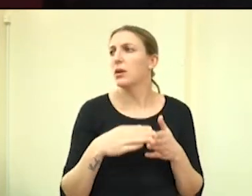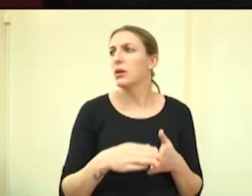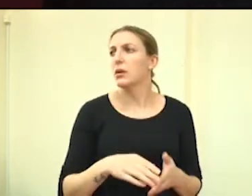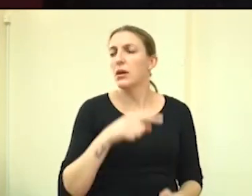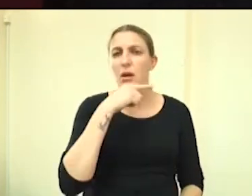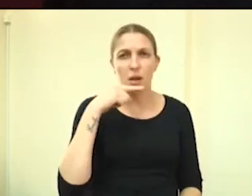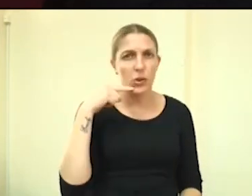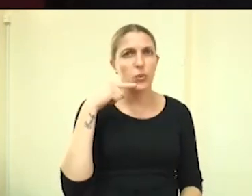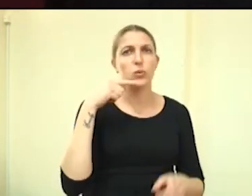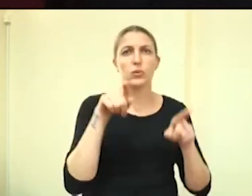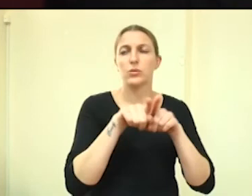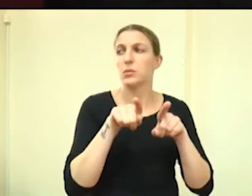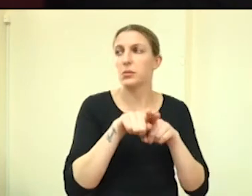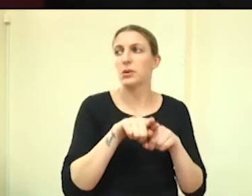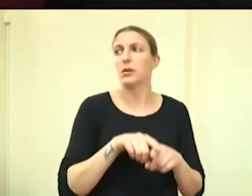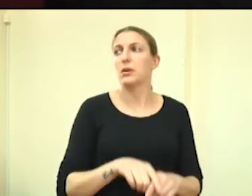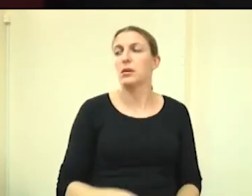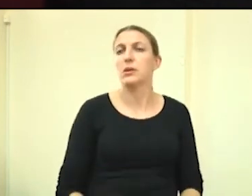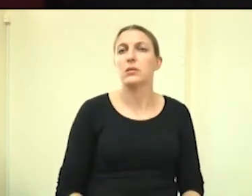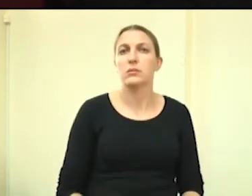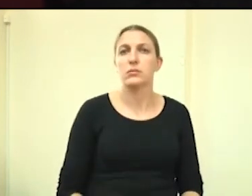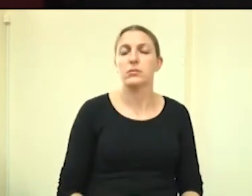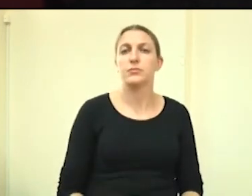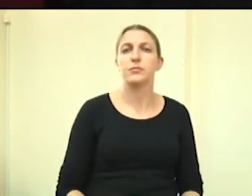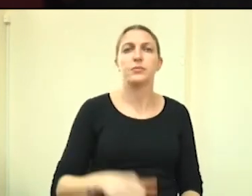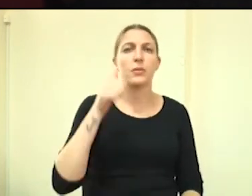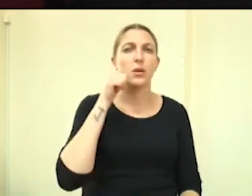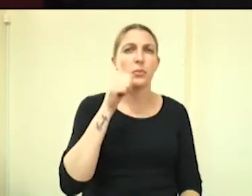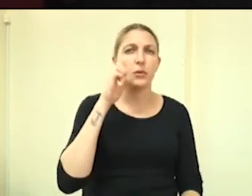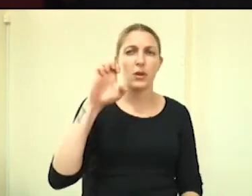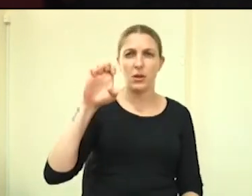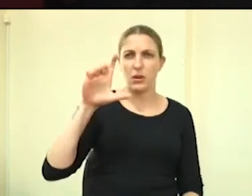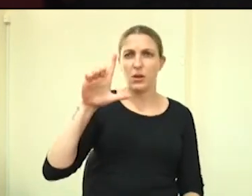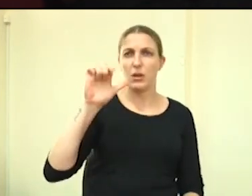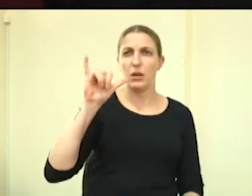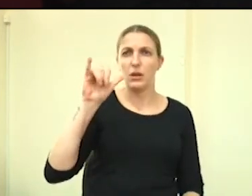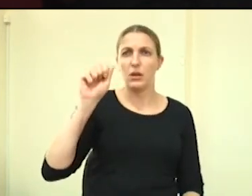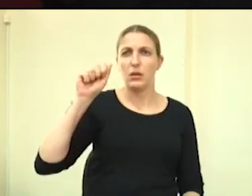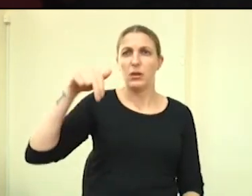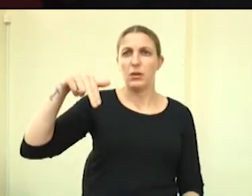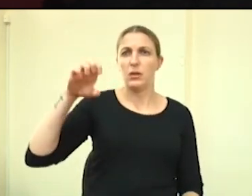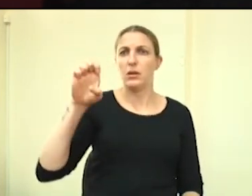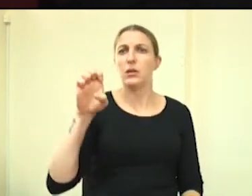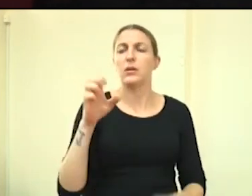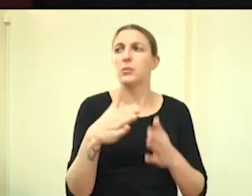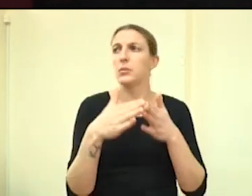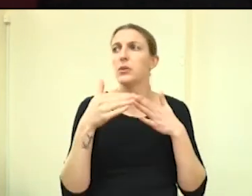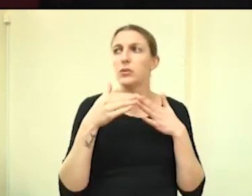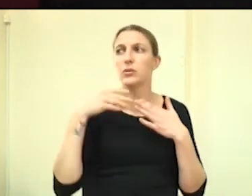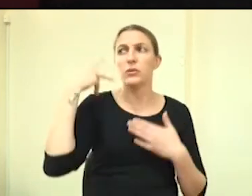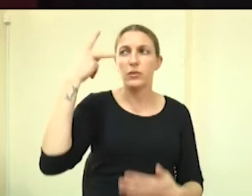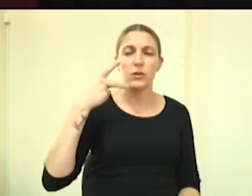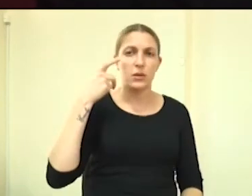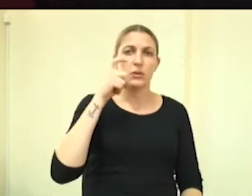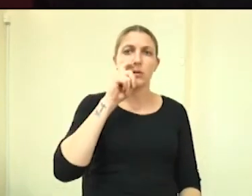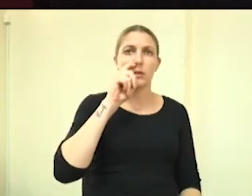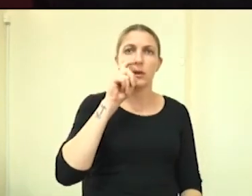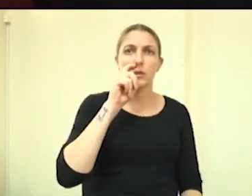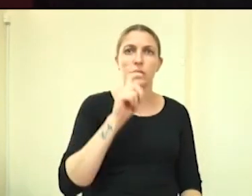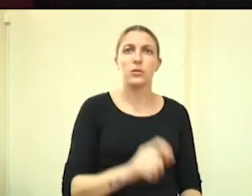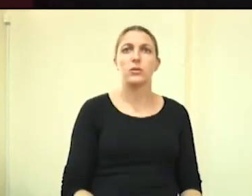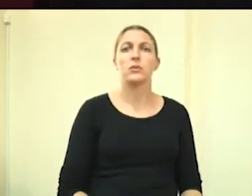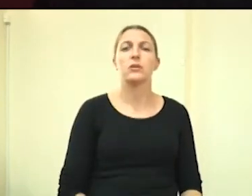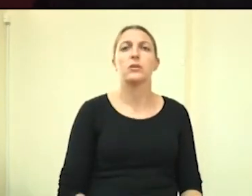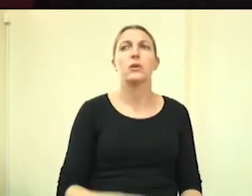o Araújo também, da senhora Eliane Guimarães, a pedido do vereador Sérgio Alves Bento, e tivemos nesse fim de